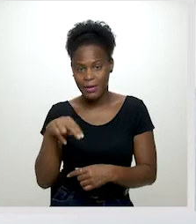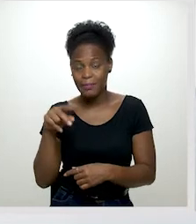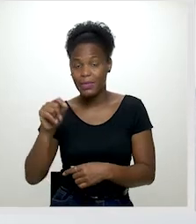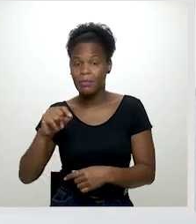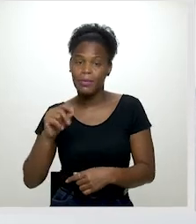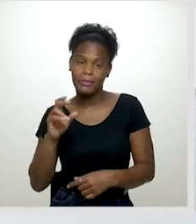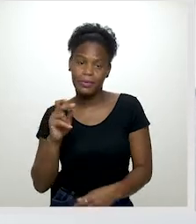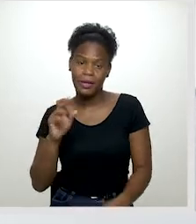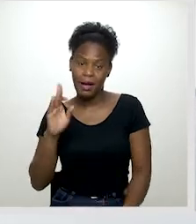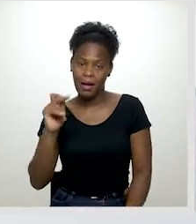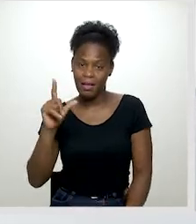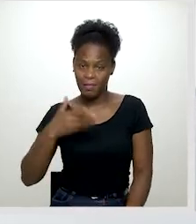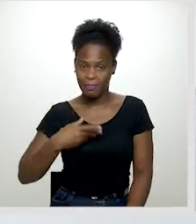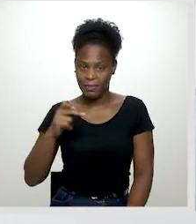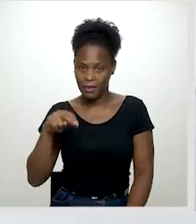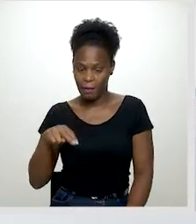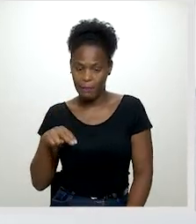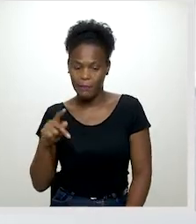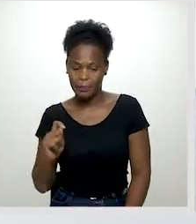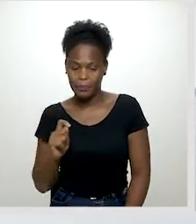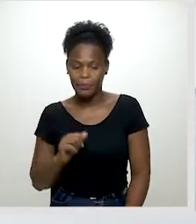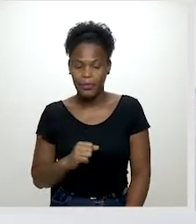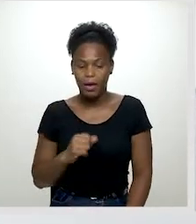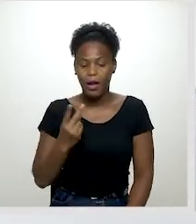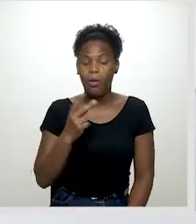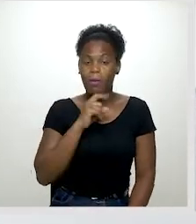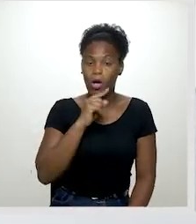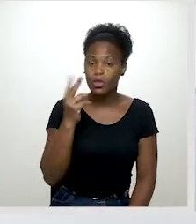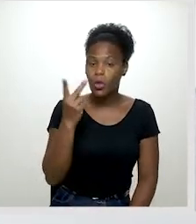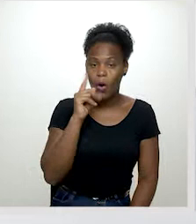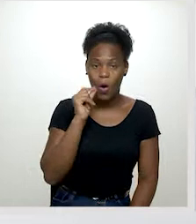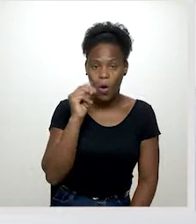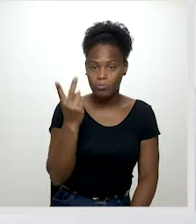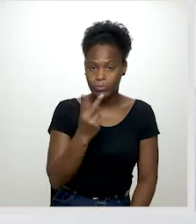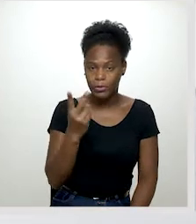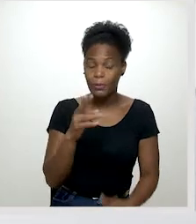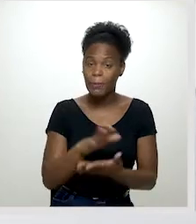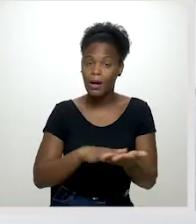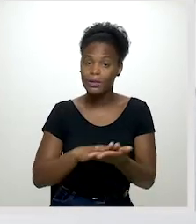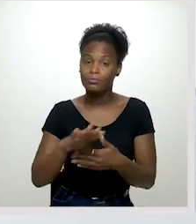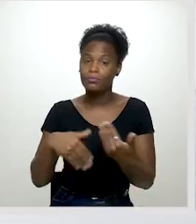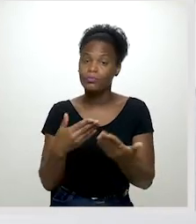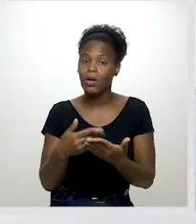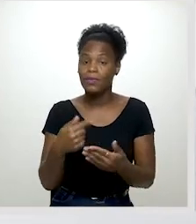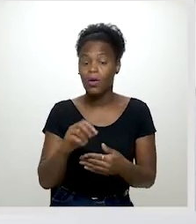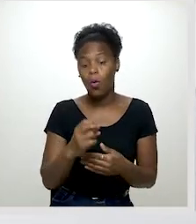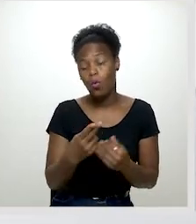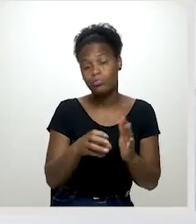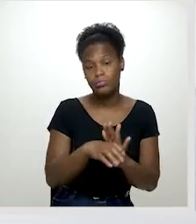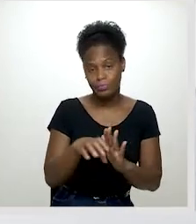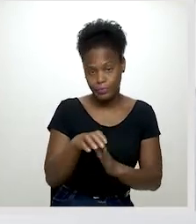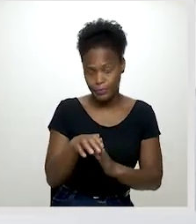A hipótese de Oparin e Haldane baseia-se nos seguintes pressupostos ou condições. O